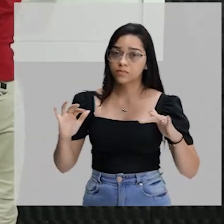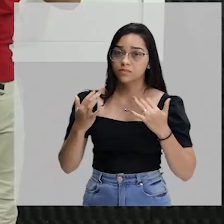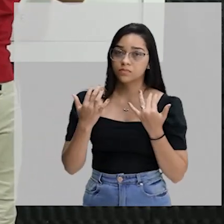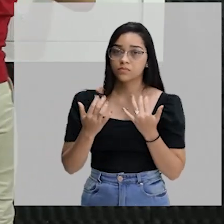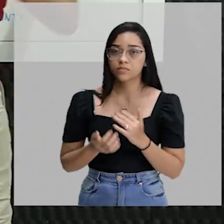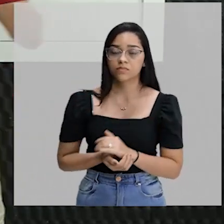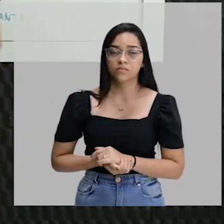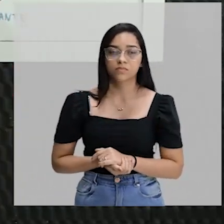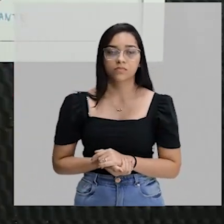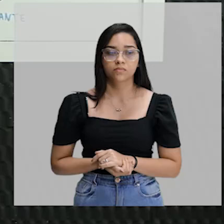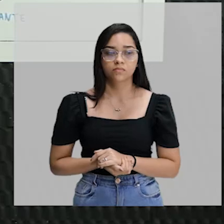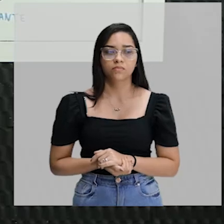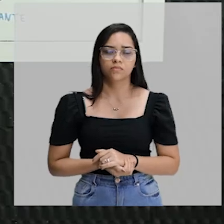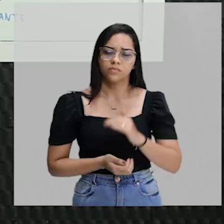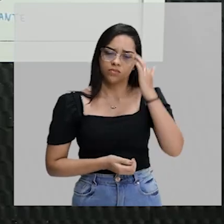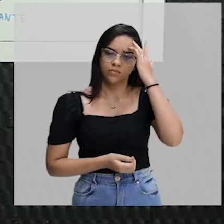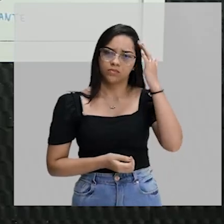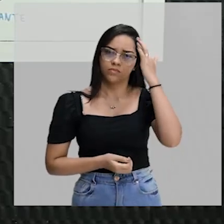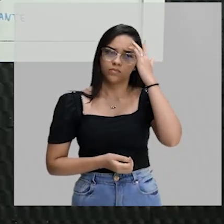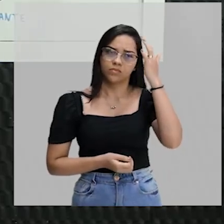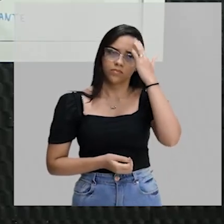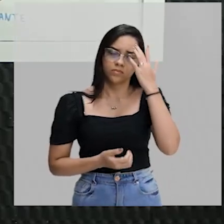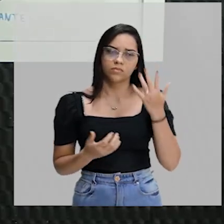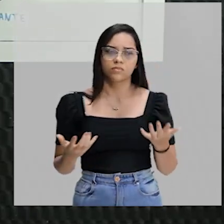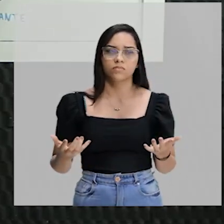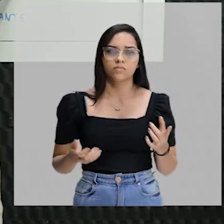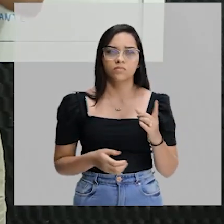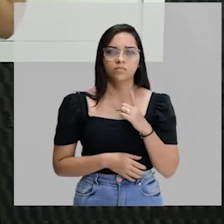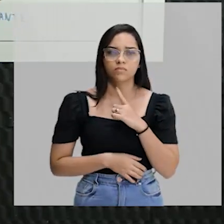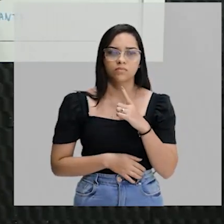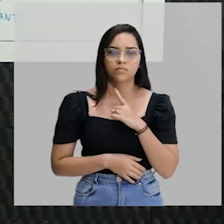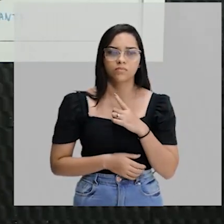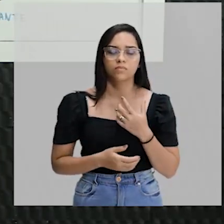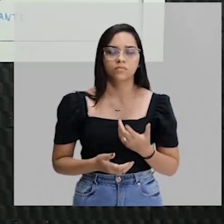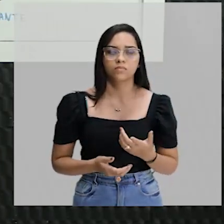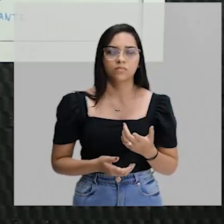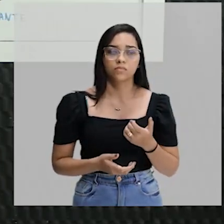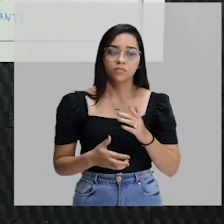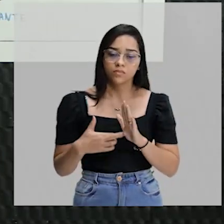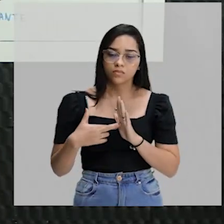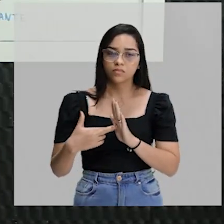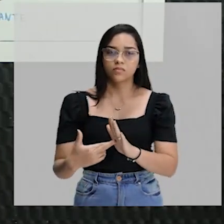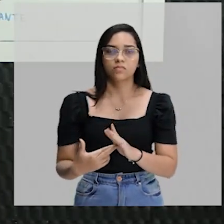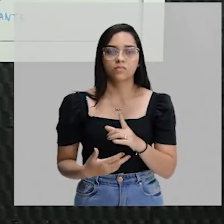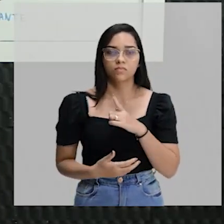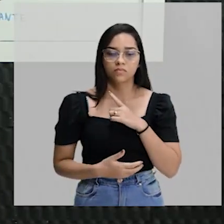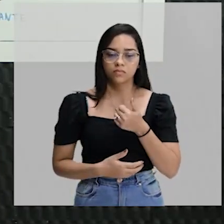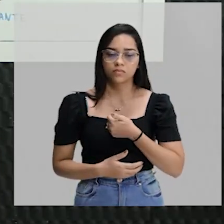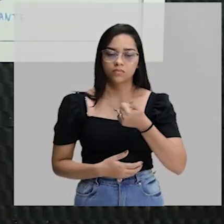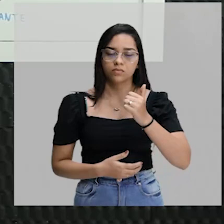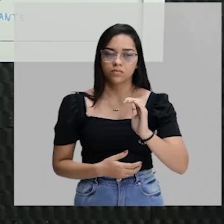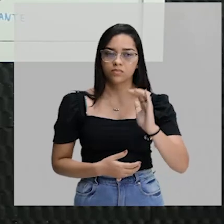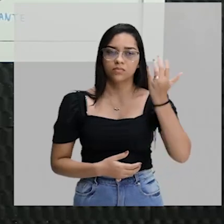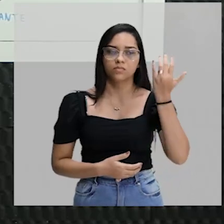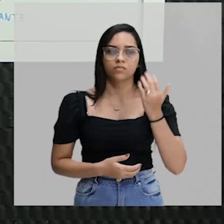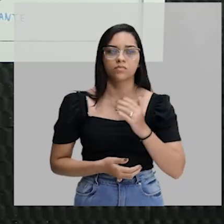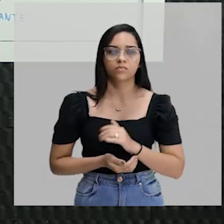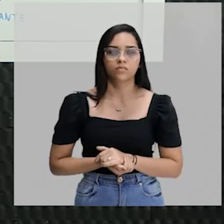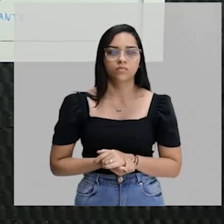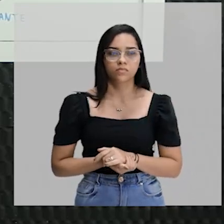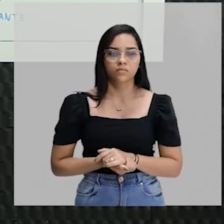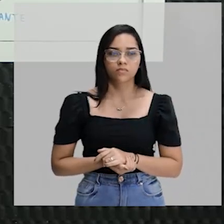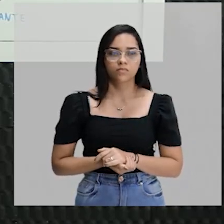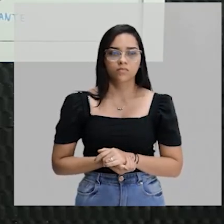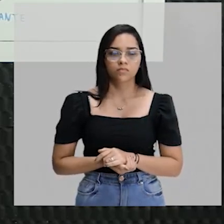atenção. Imagina que eu tenho, ó, vou representar essa primeira situação aqui, essa daqui,